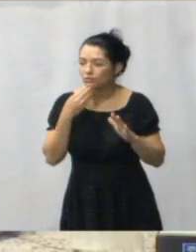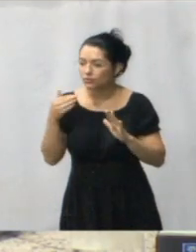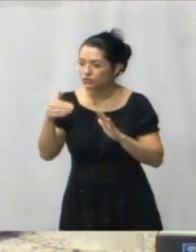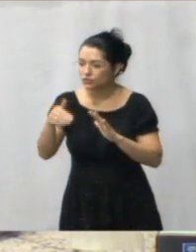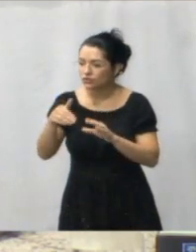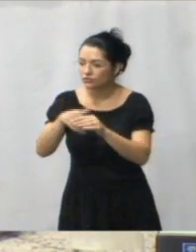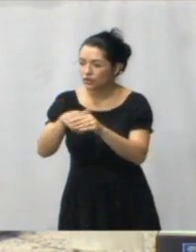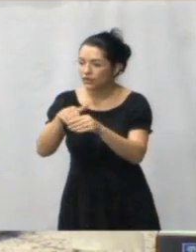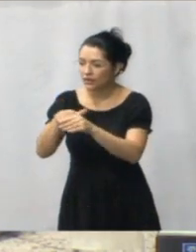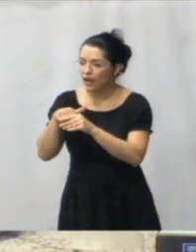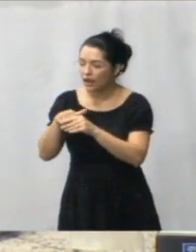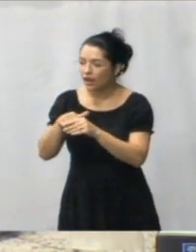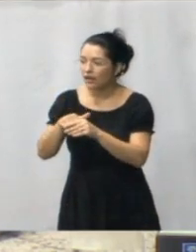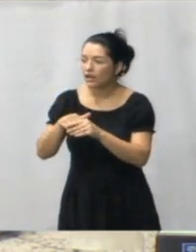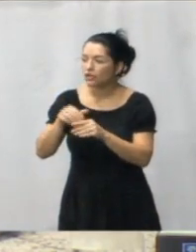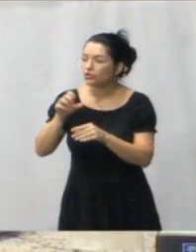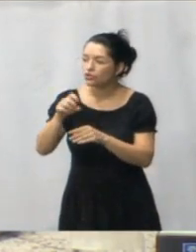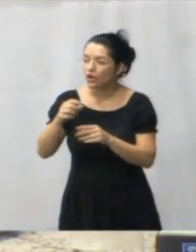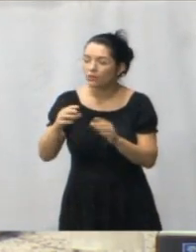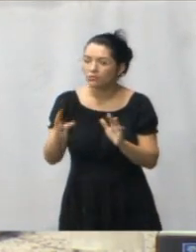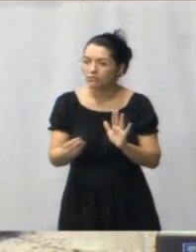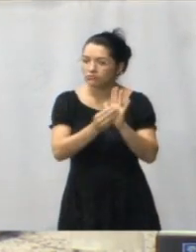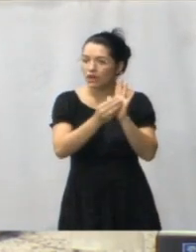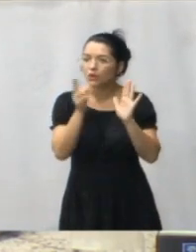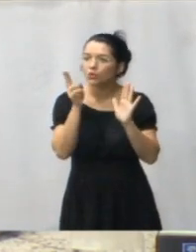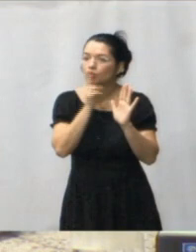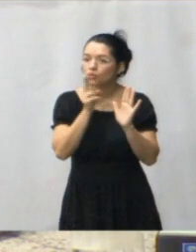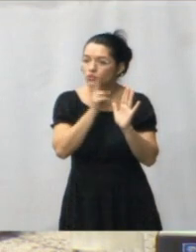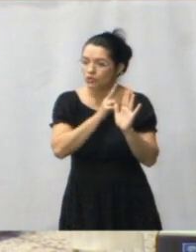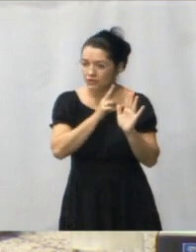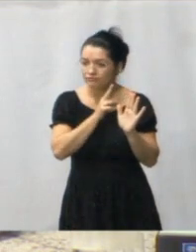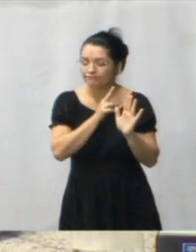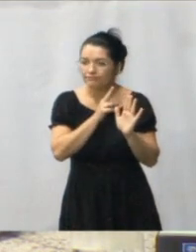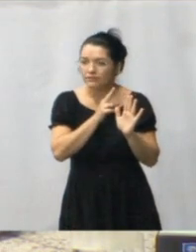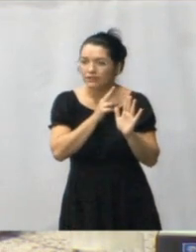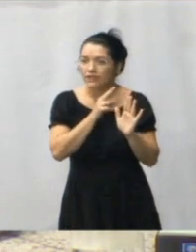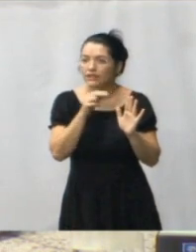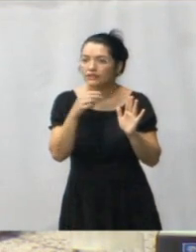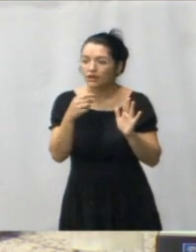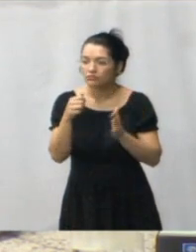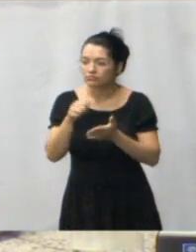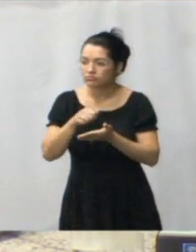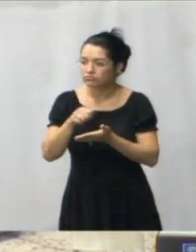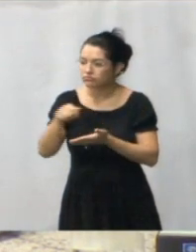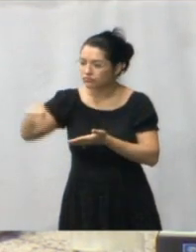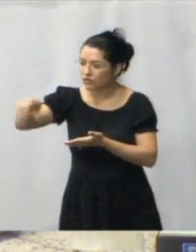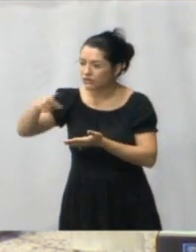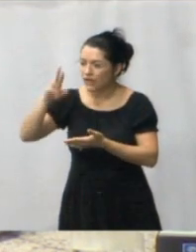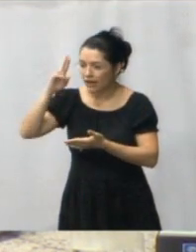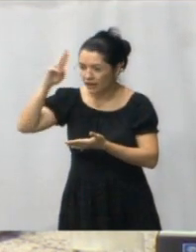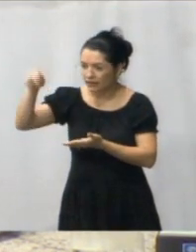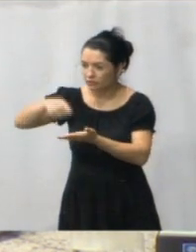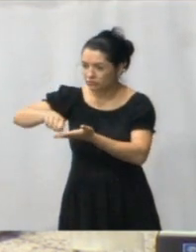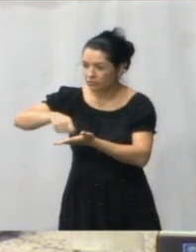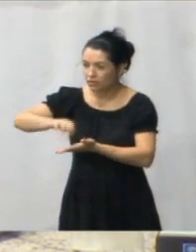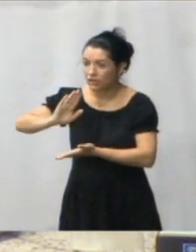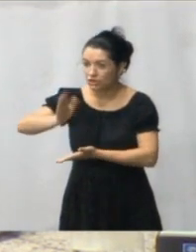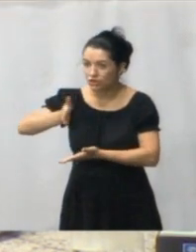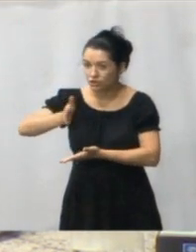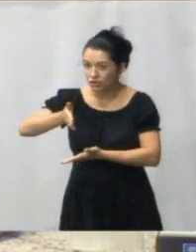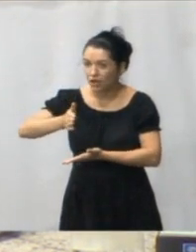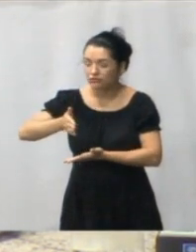gente coloca em votação o pedido de urgência subscrito pela maioria dos líderes, ok? Depois eu faço a coleta da